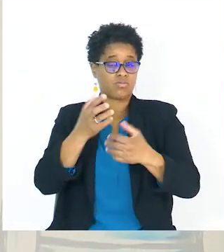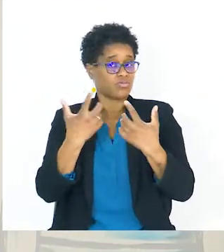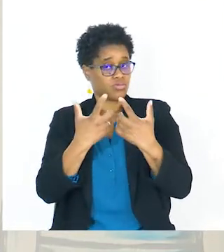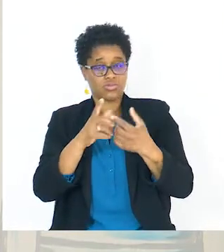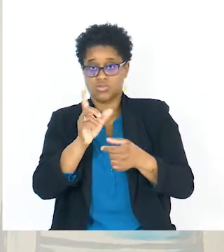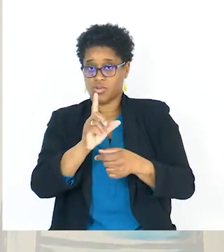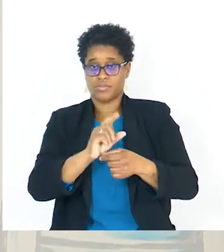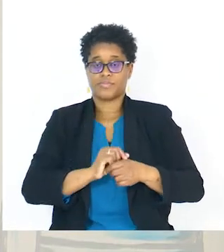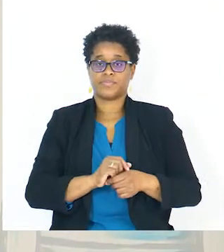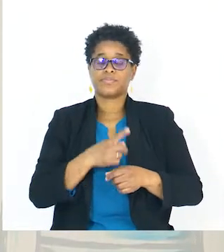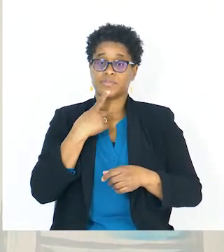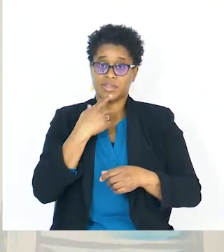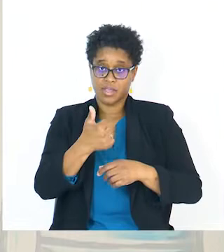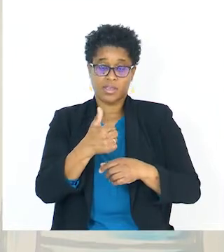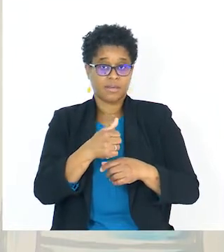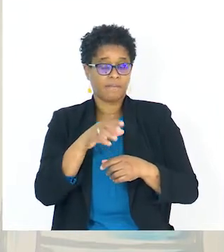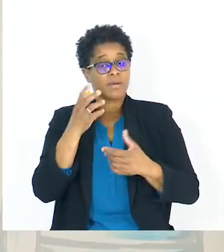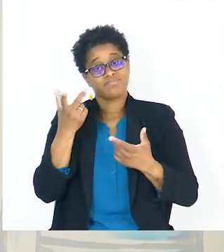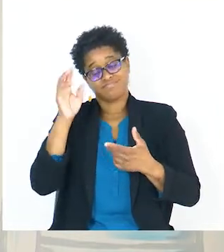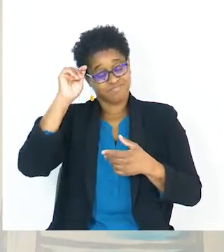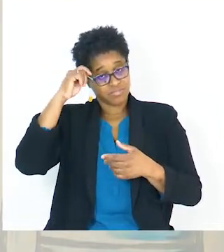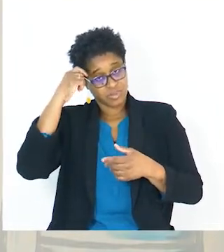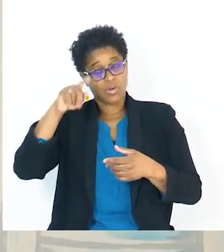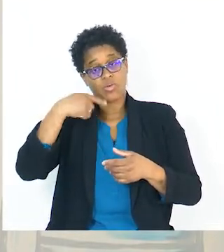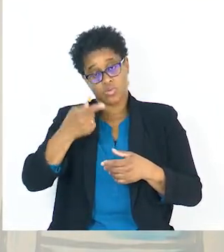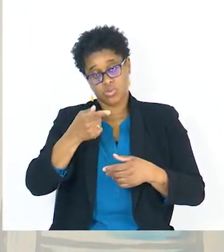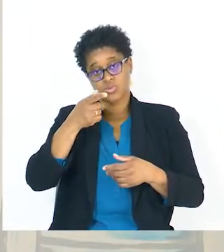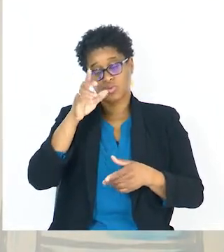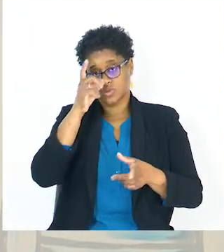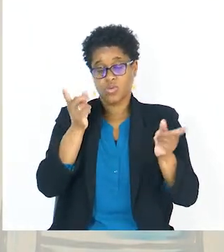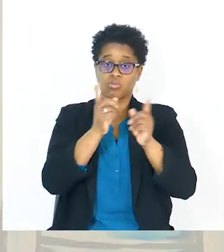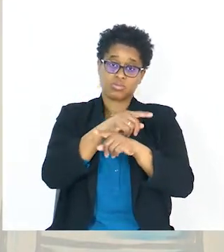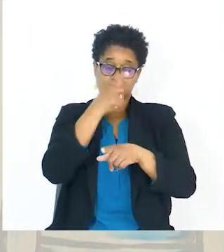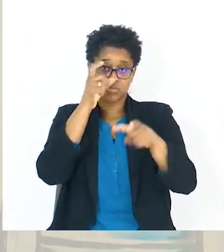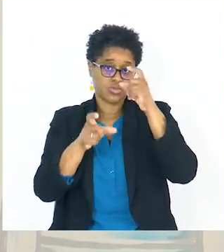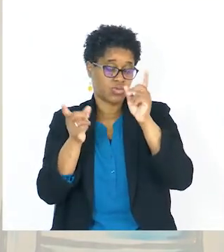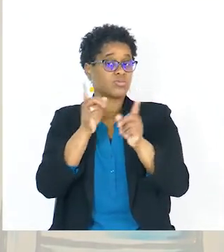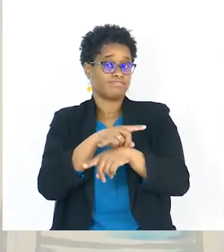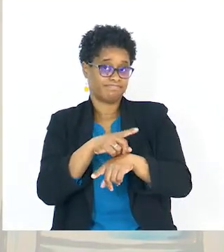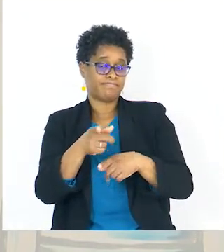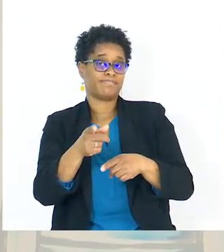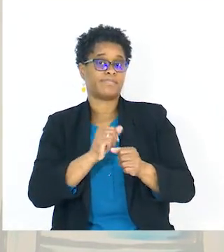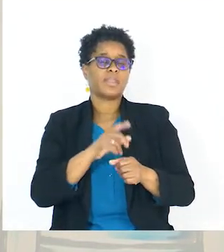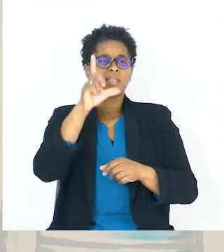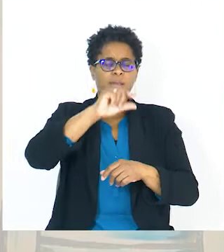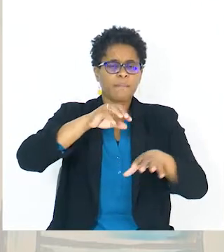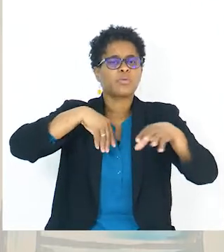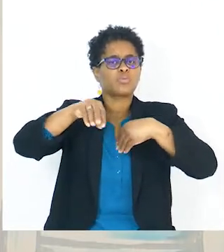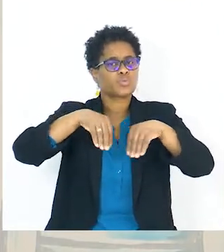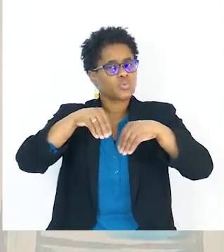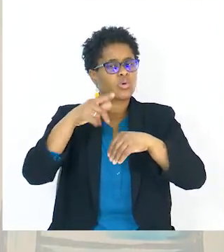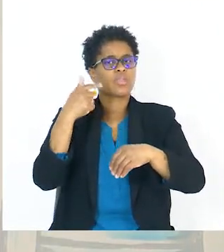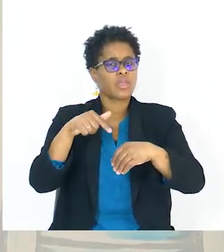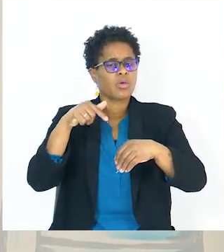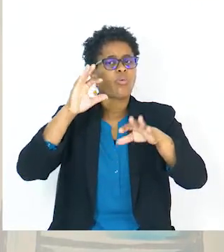violência no jogo, certo? Para não maltratar os adversários. Também no jogo temos